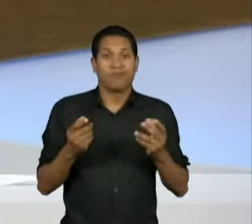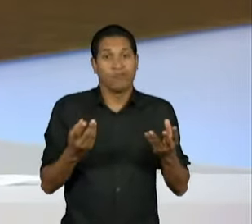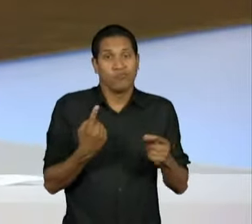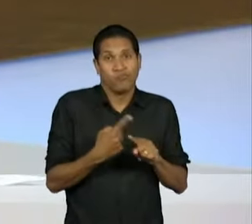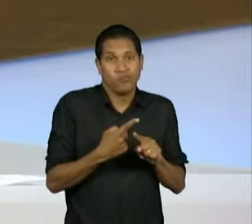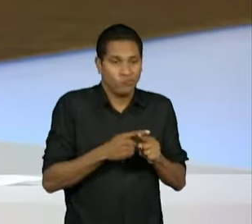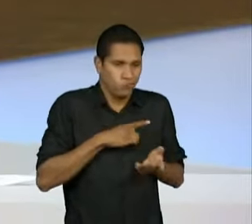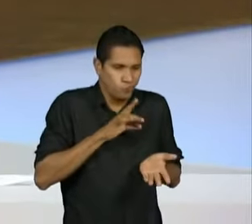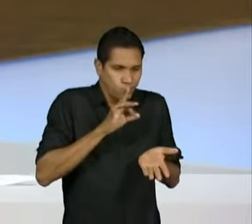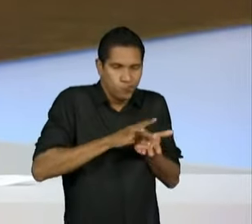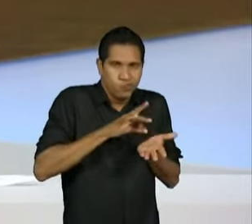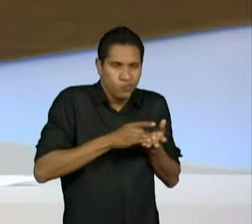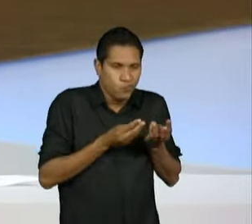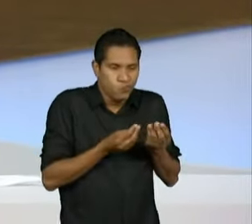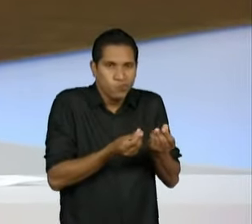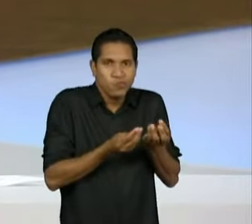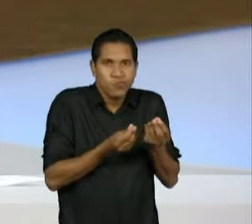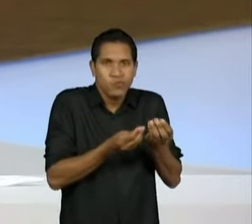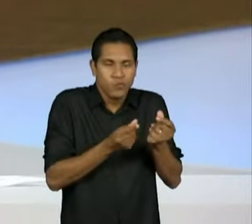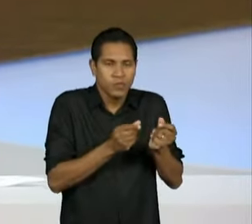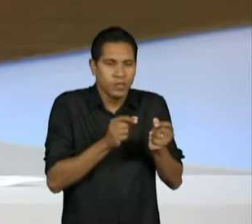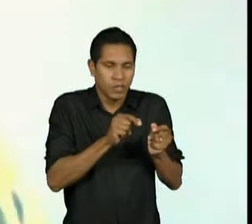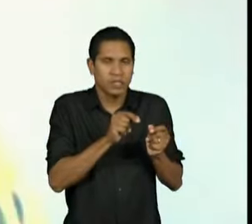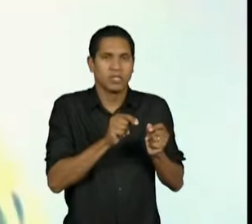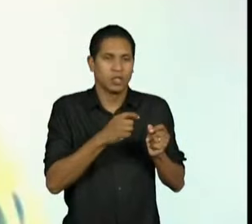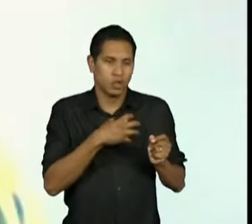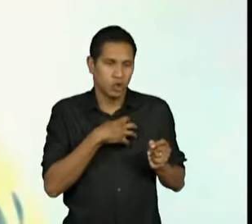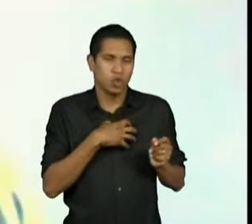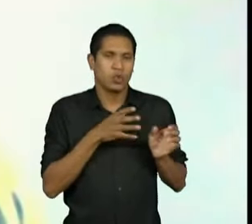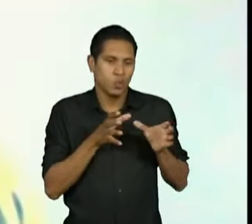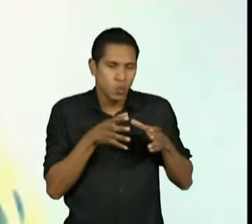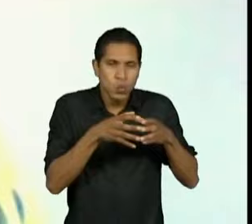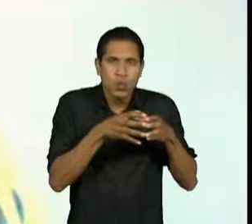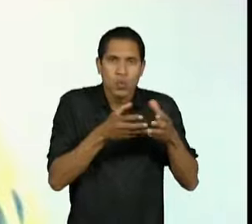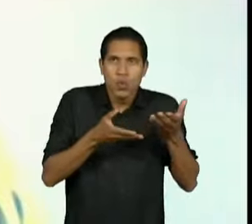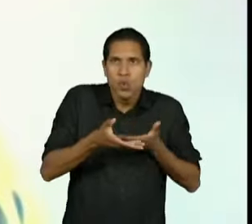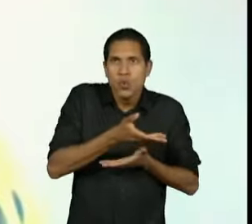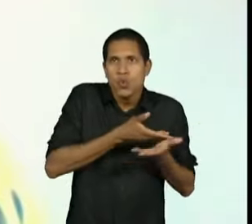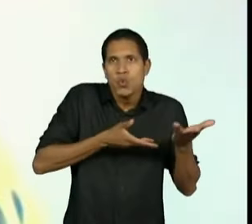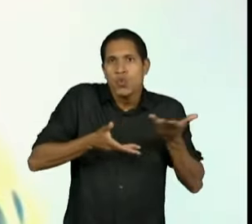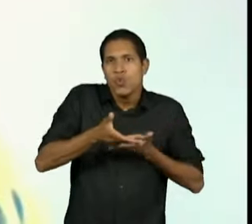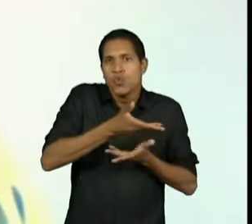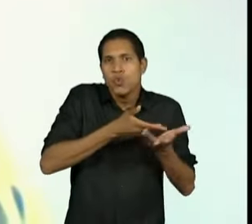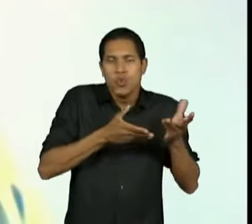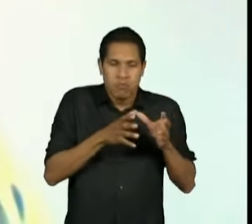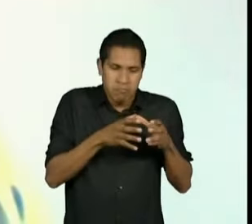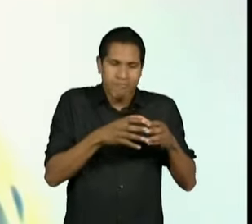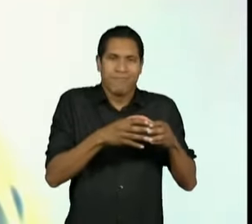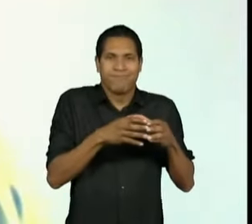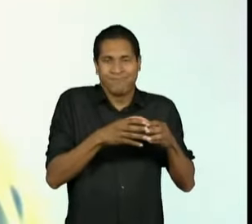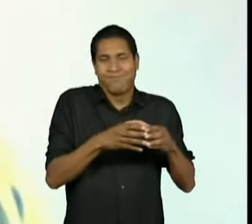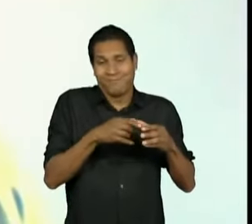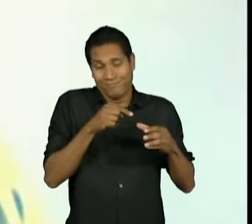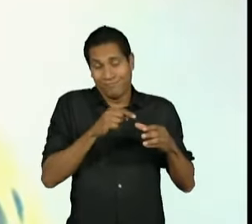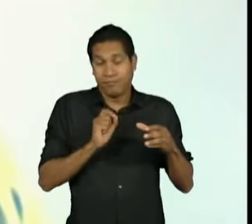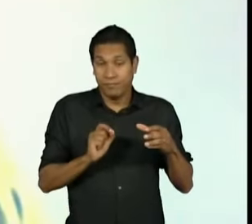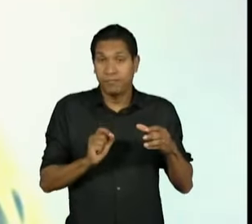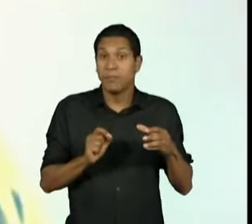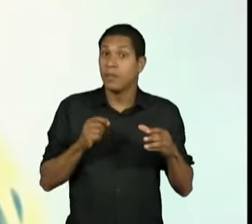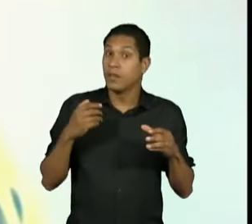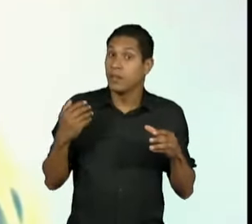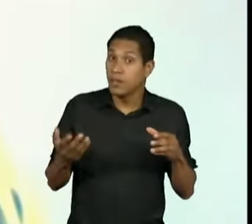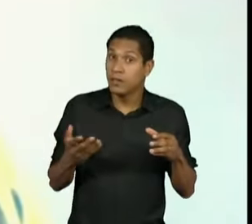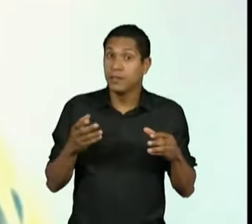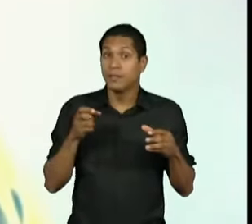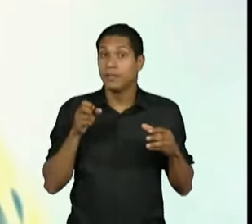é um texto oriundo dessa palavra do coletivo, né? Dessa formação do coletivo. Então, quando eu estou